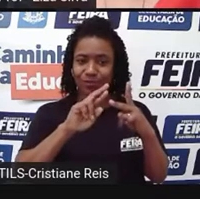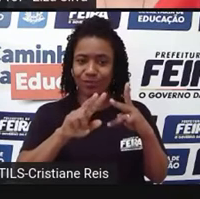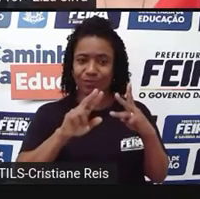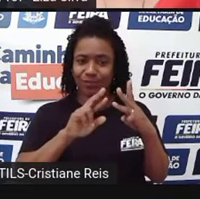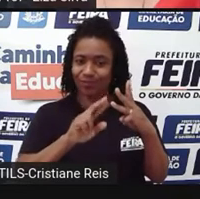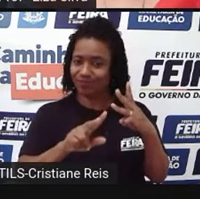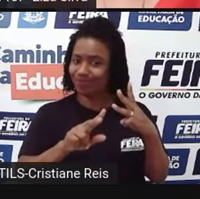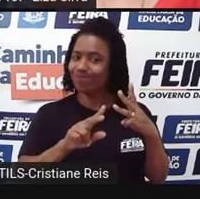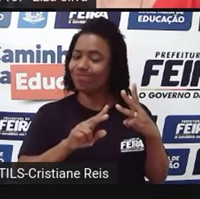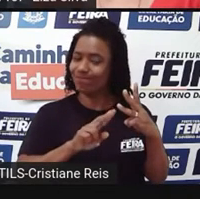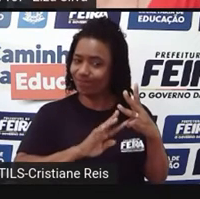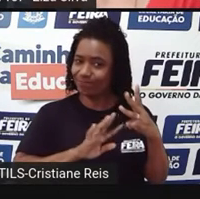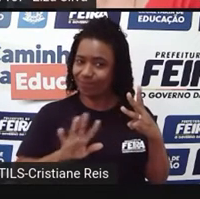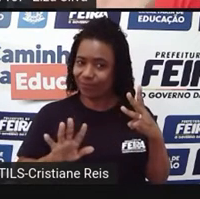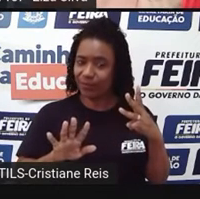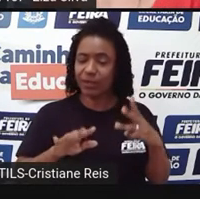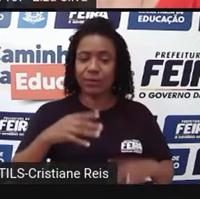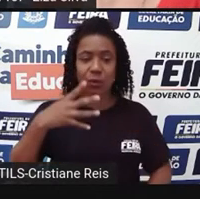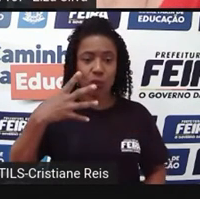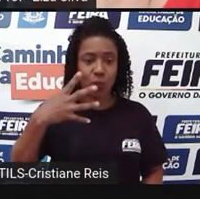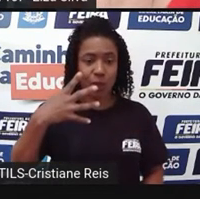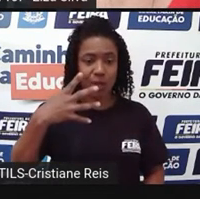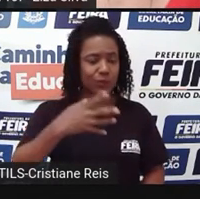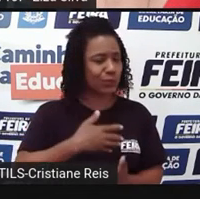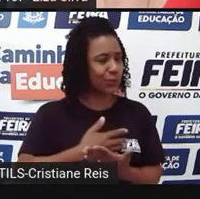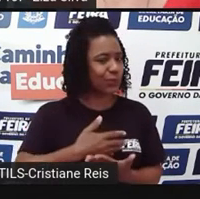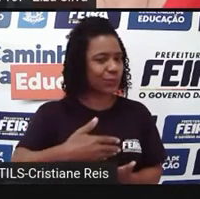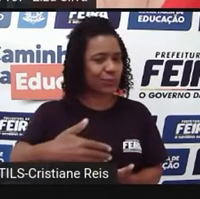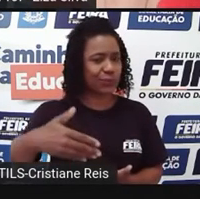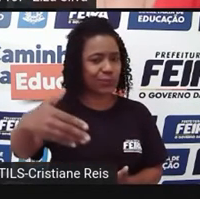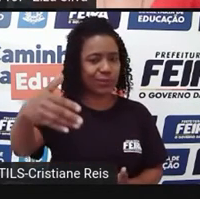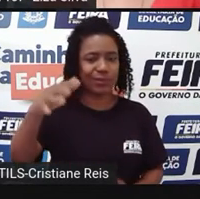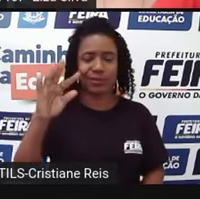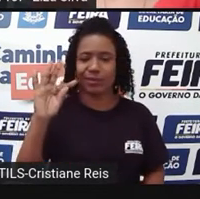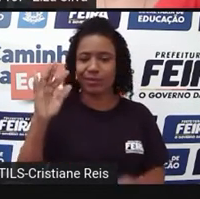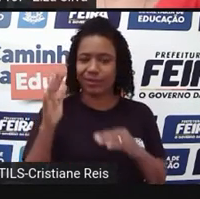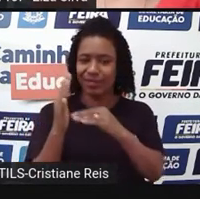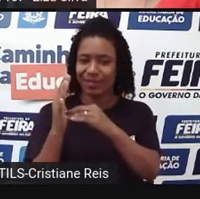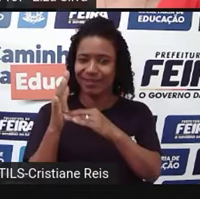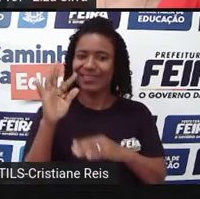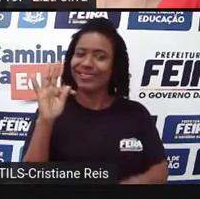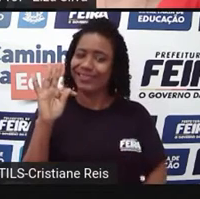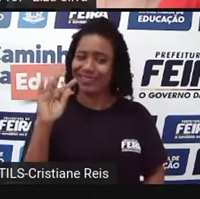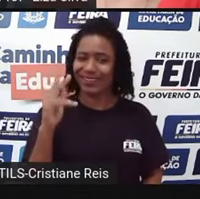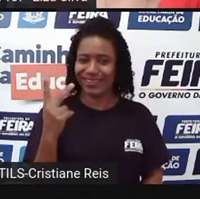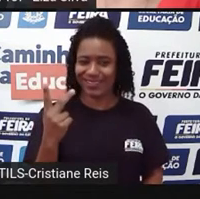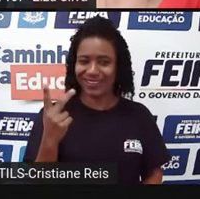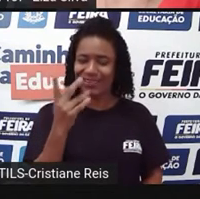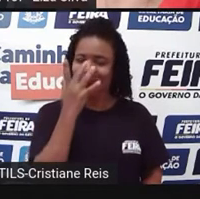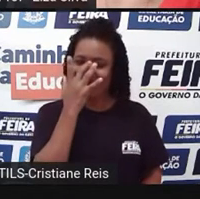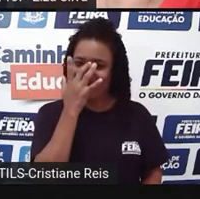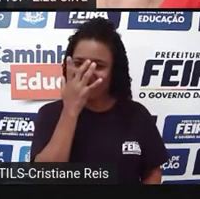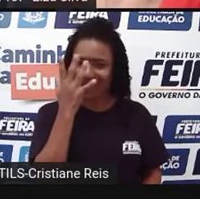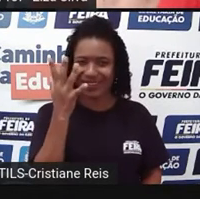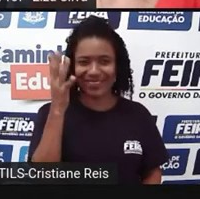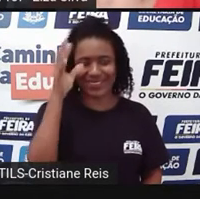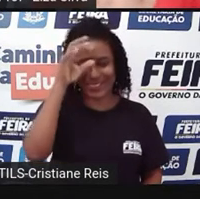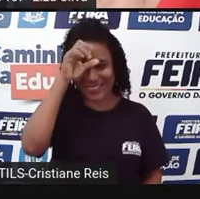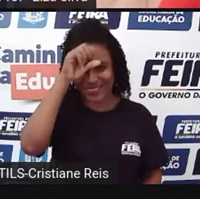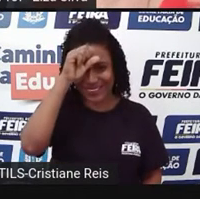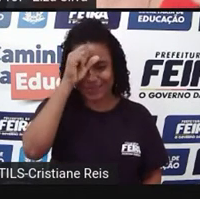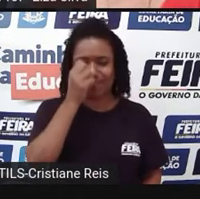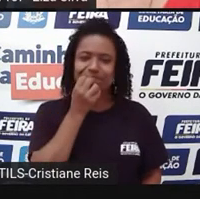terminações diferentes os demais todos não terminarem th não é fácil aprender este assunto